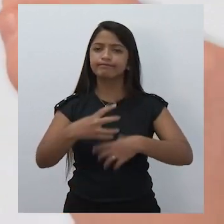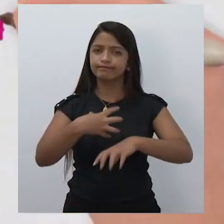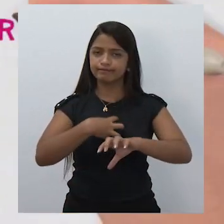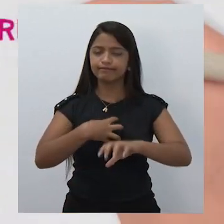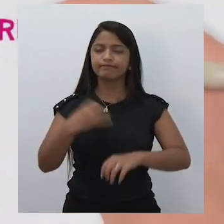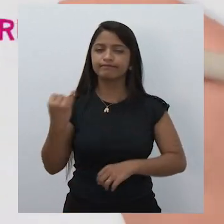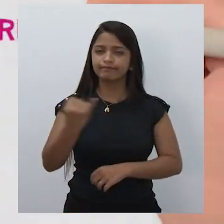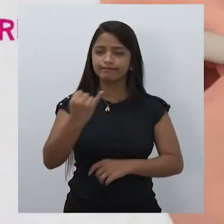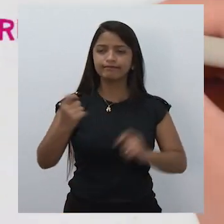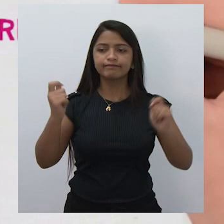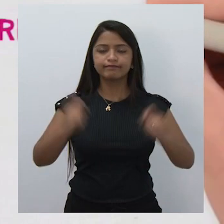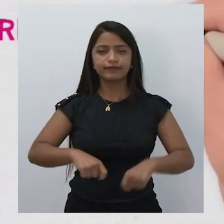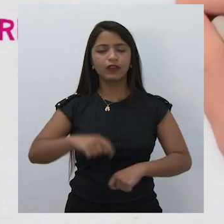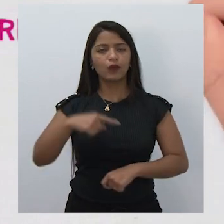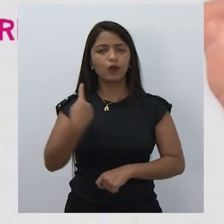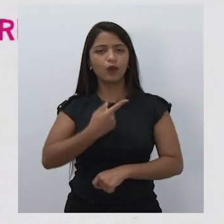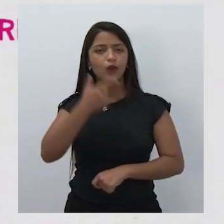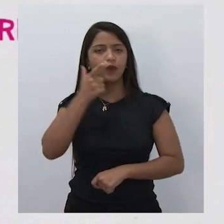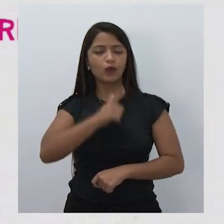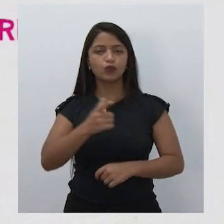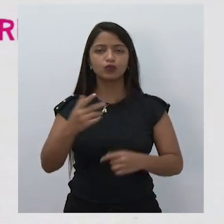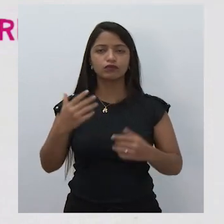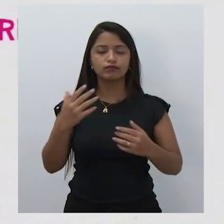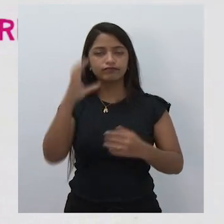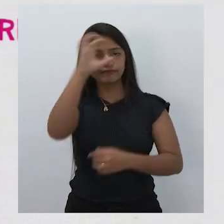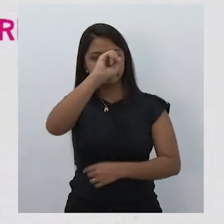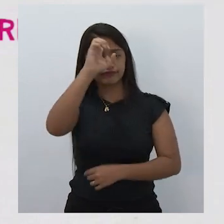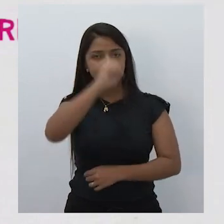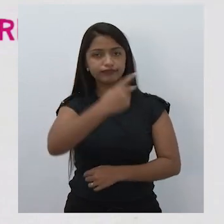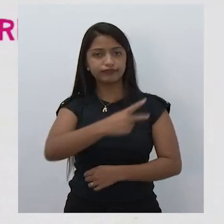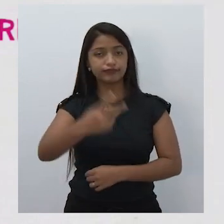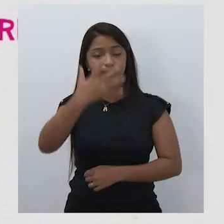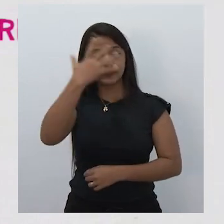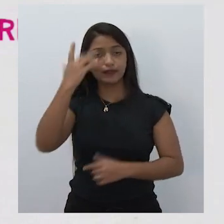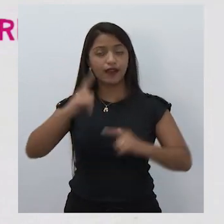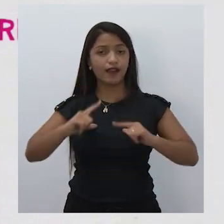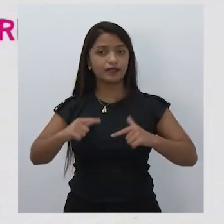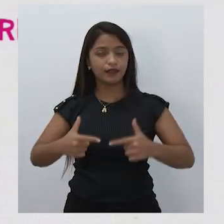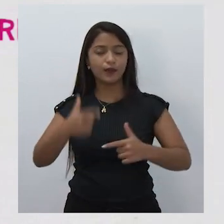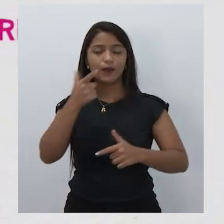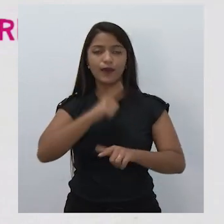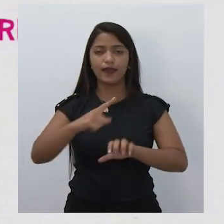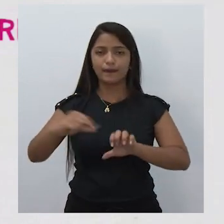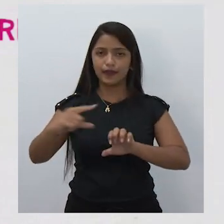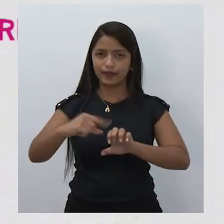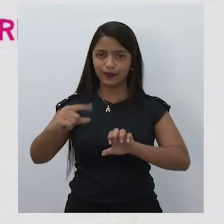de empreendedorismo, uma vez que promove uma cultura de pensamento e ação empreendedores.